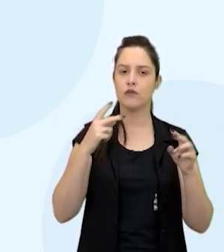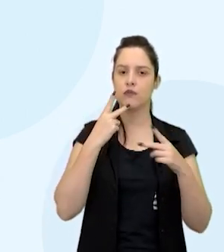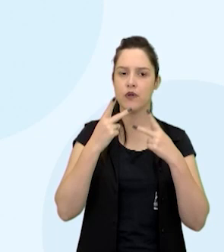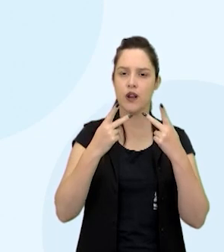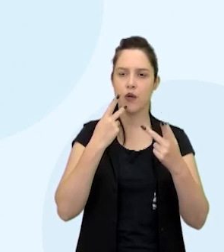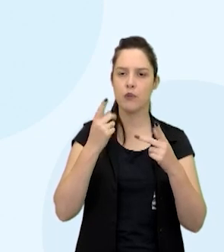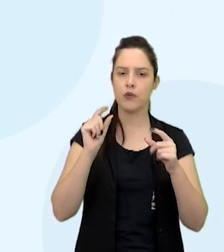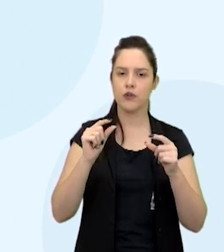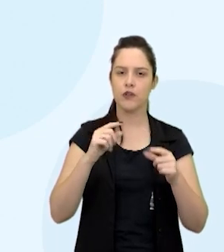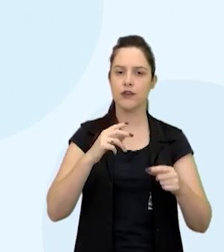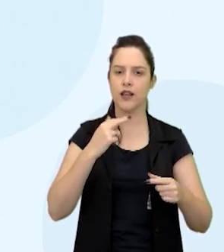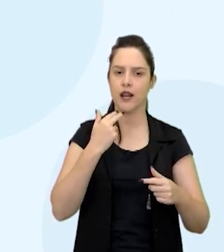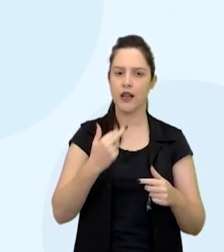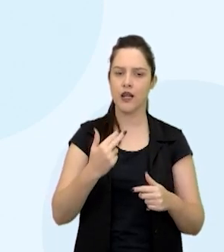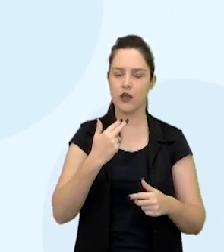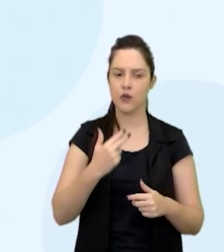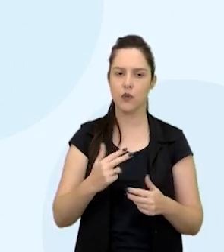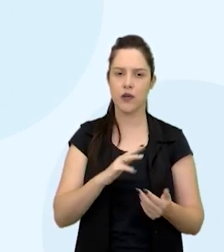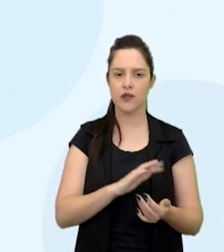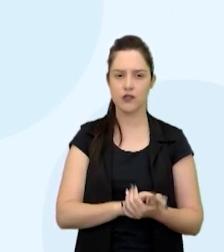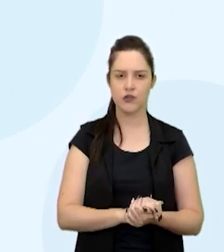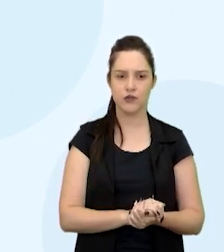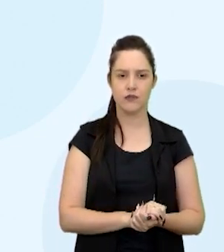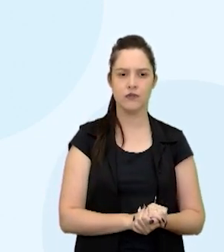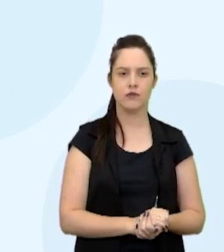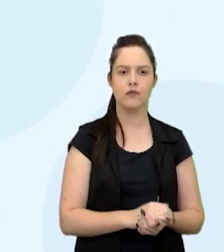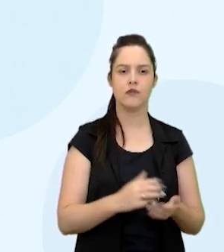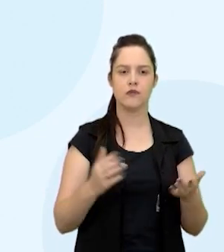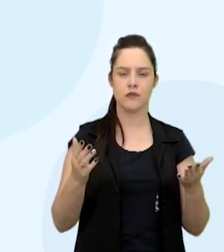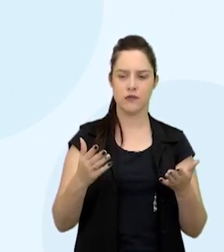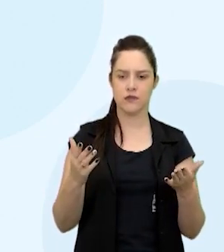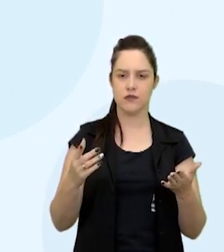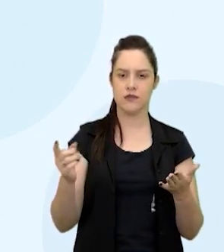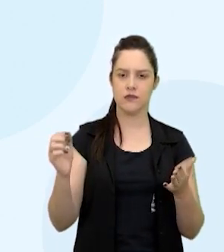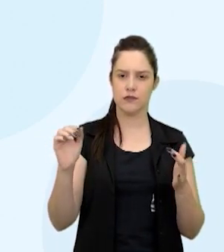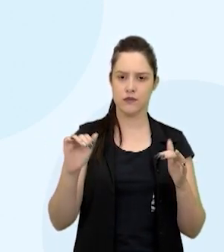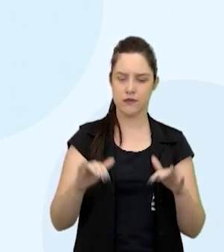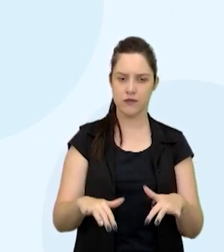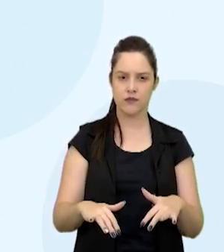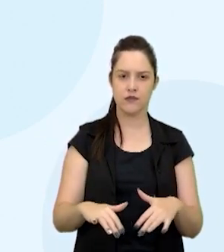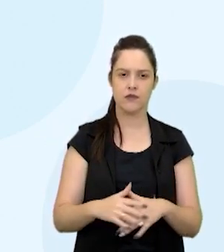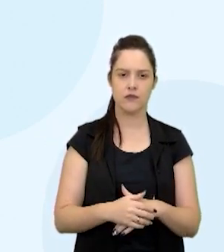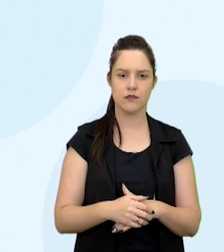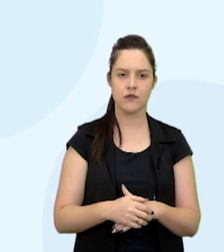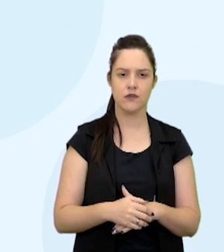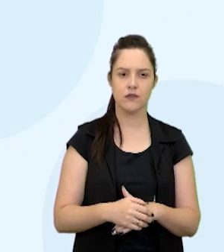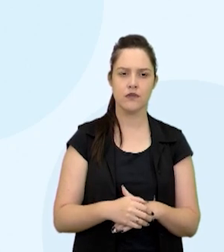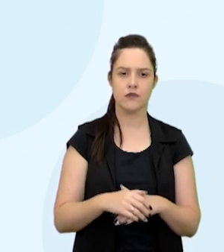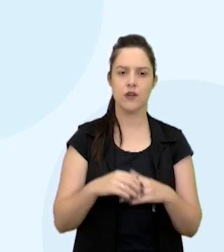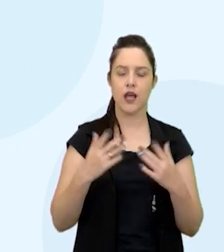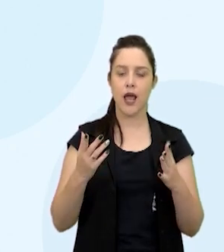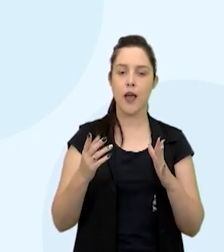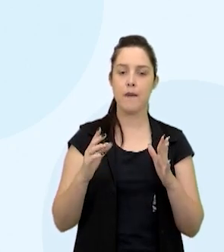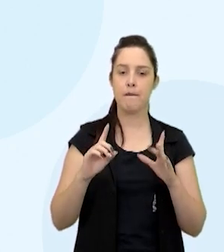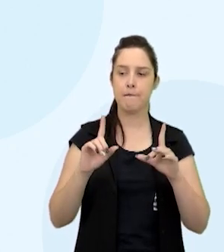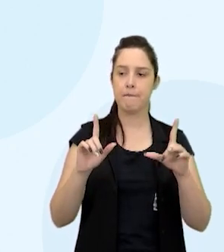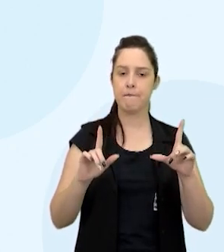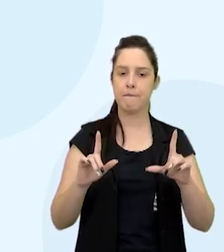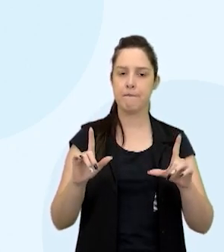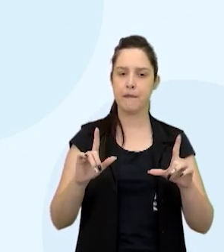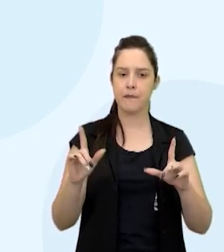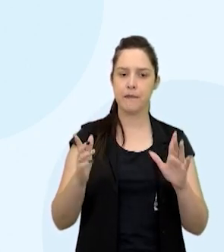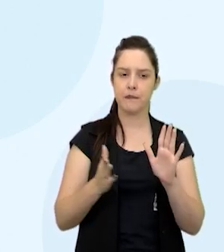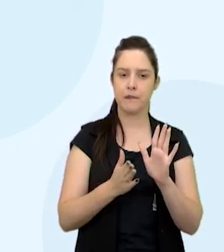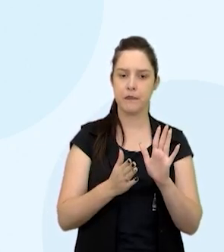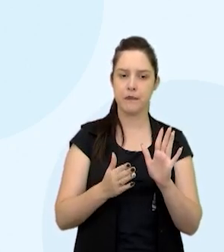da fotografia. Hoje em dia nós temos a gente vive imerso, né, nas redes sociais, os anúncios, a propaganda, trabalhando com o quê?